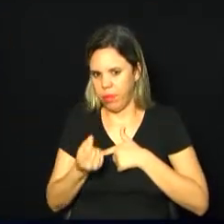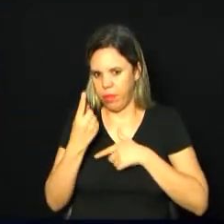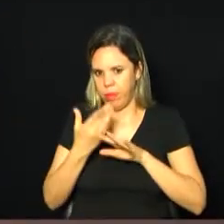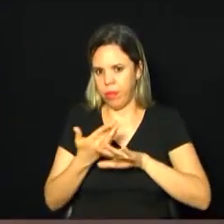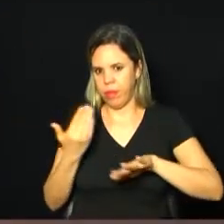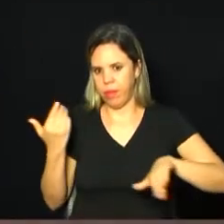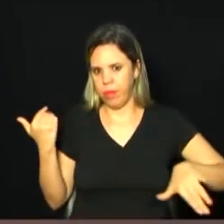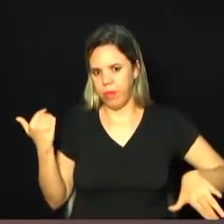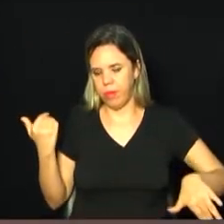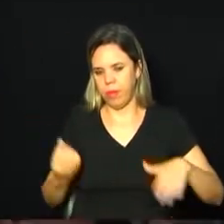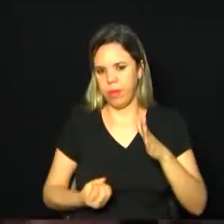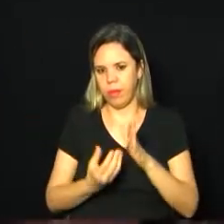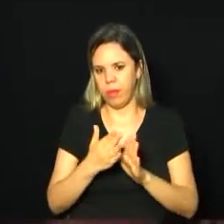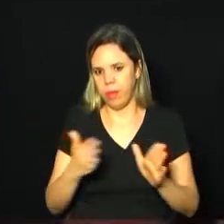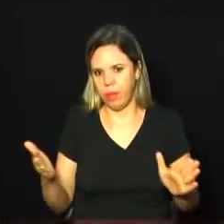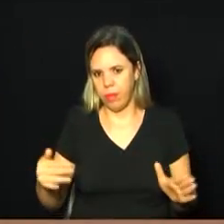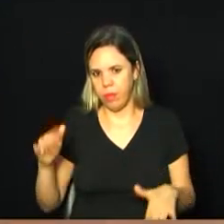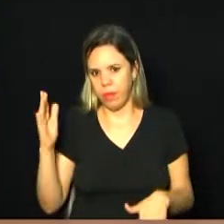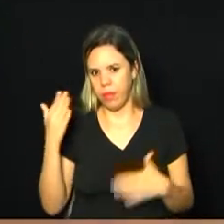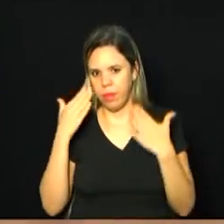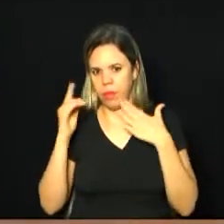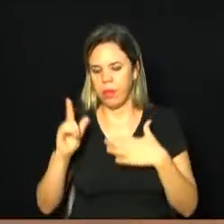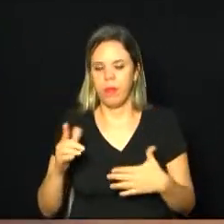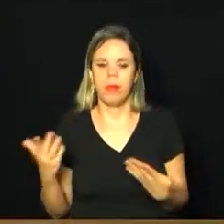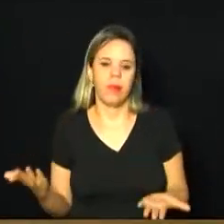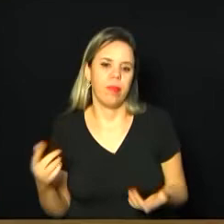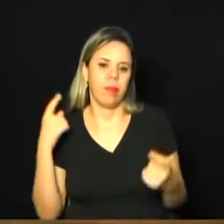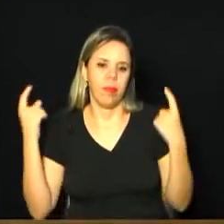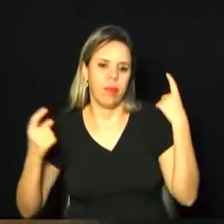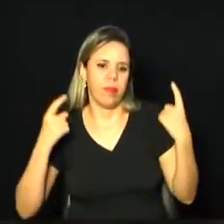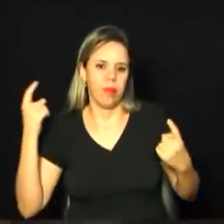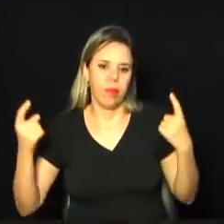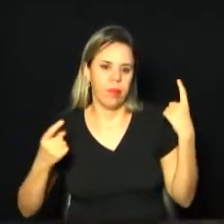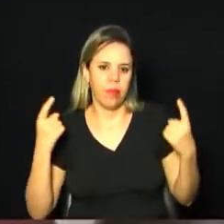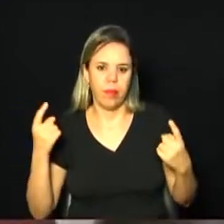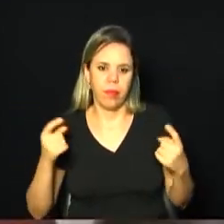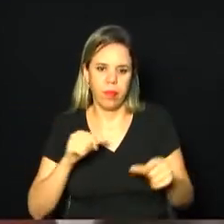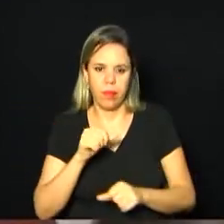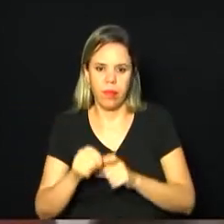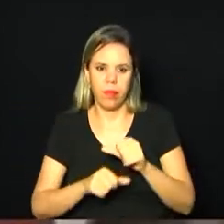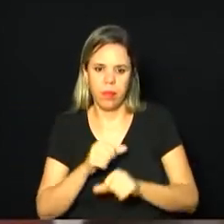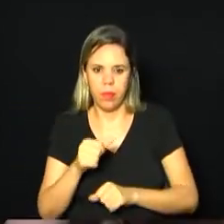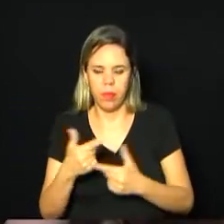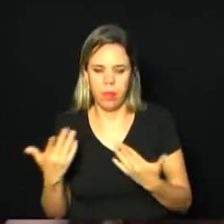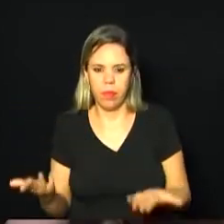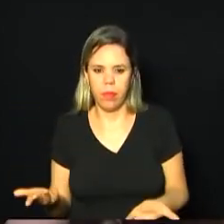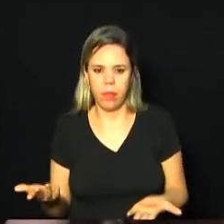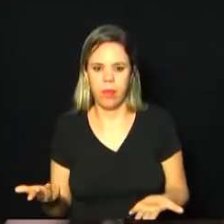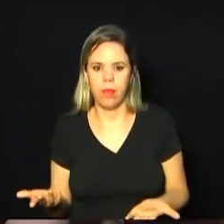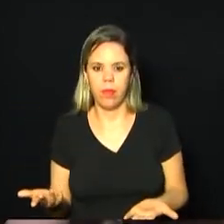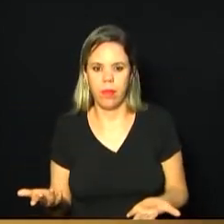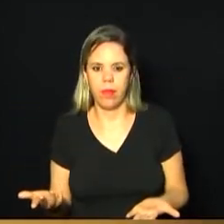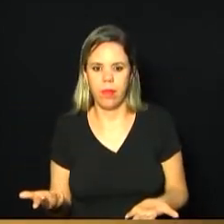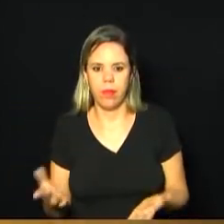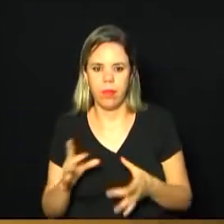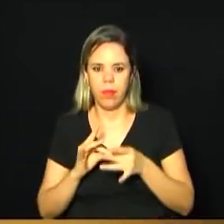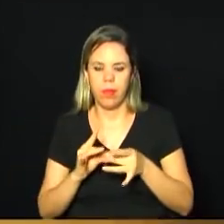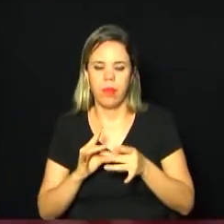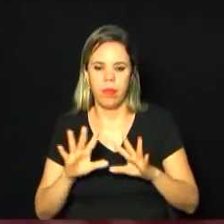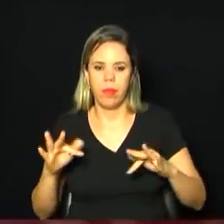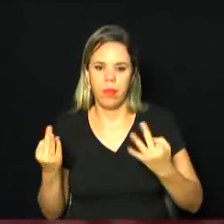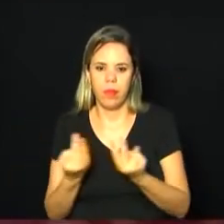distanciamento então cada vez mais evidentes preocupados em contornar a situação e restabelecer os vínculos